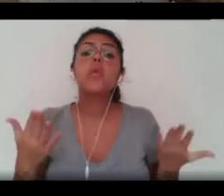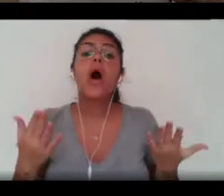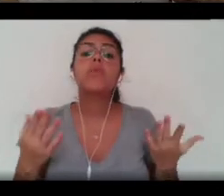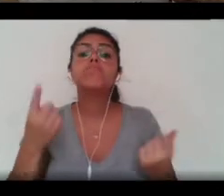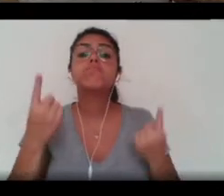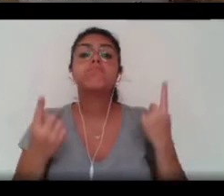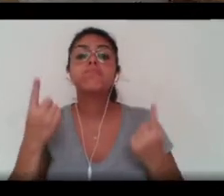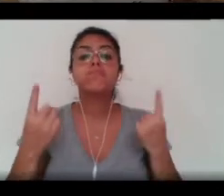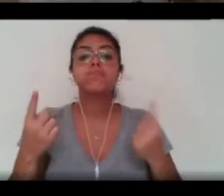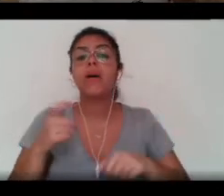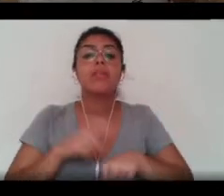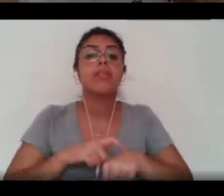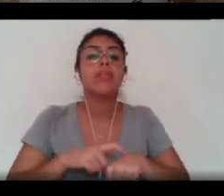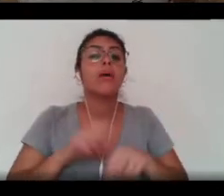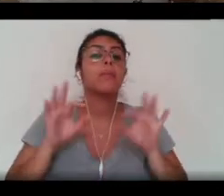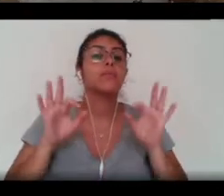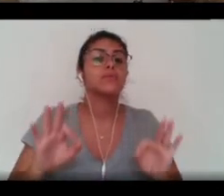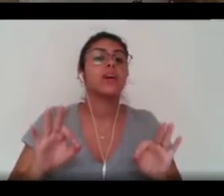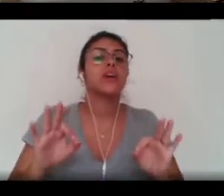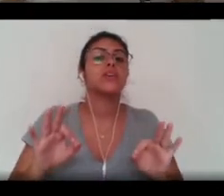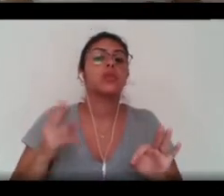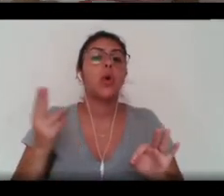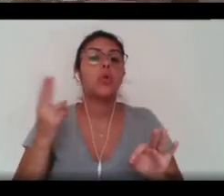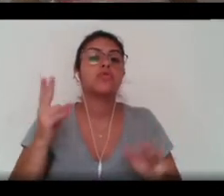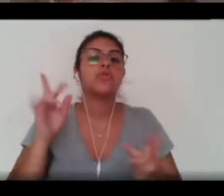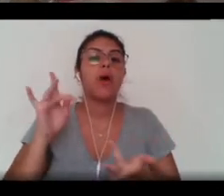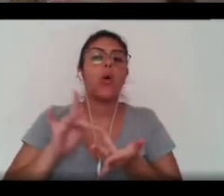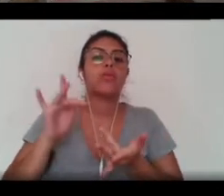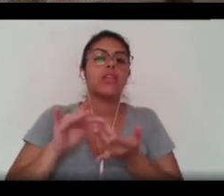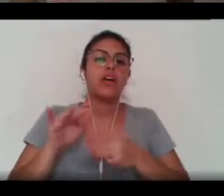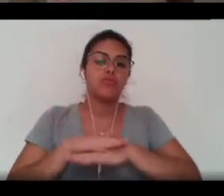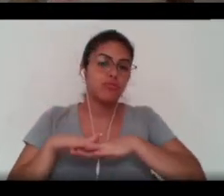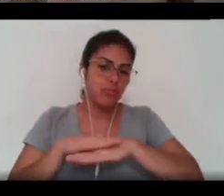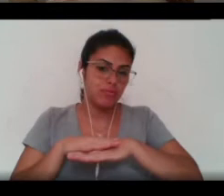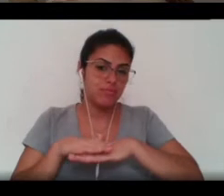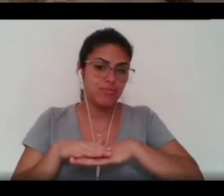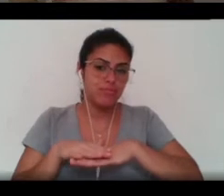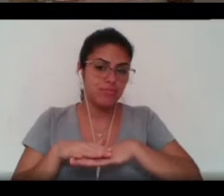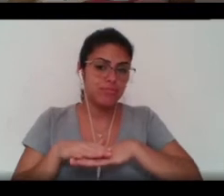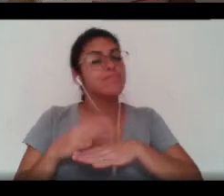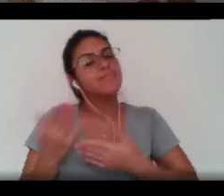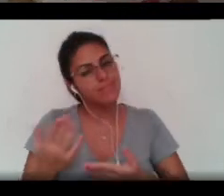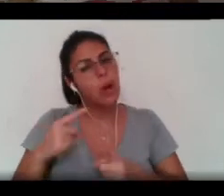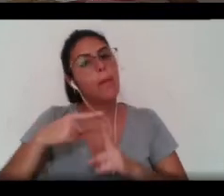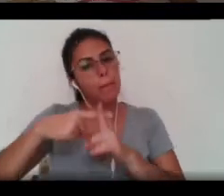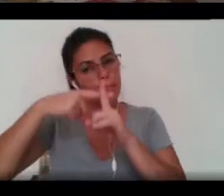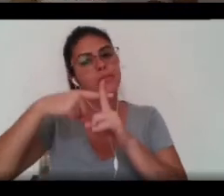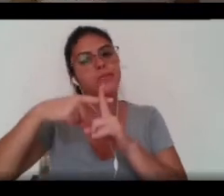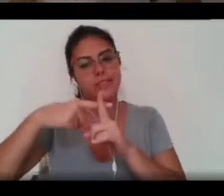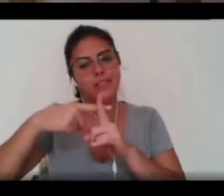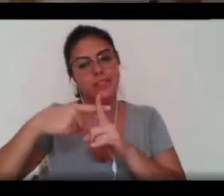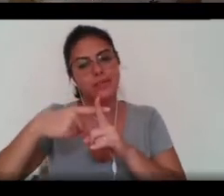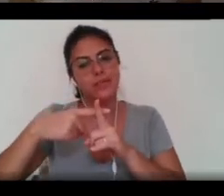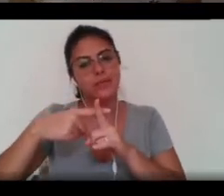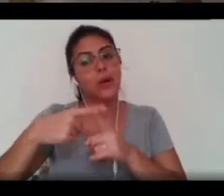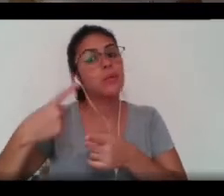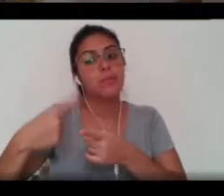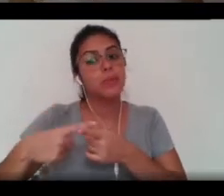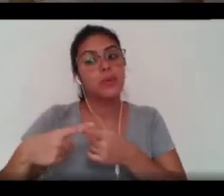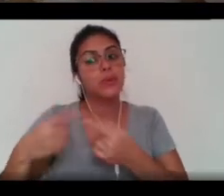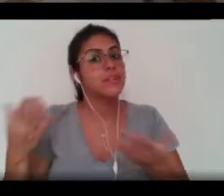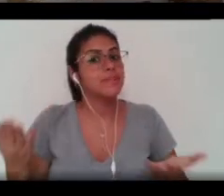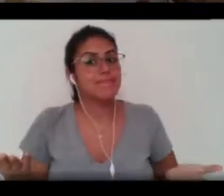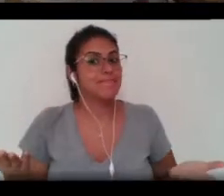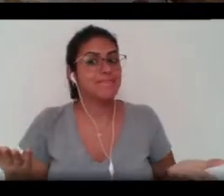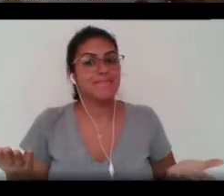3,41 segundos. Então, qual desses tempos é o tempo que ele usa para chegar no solo? Obviamente, é o tempo positivo,